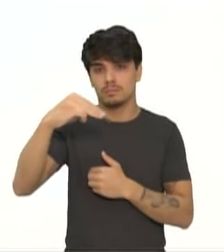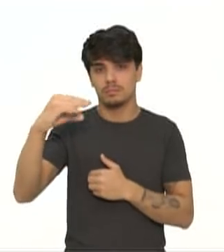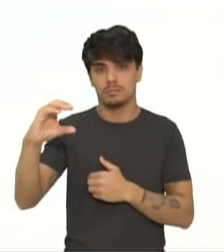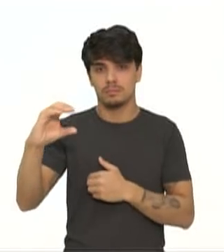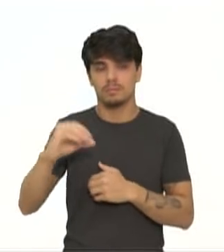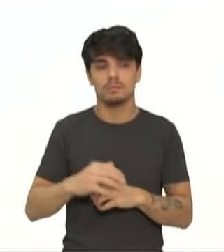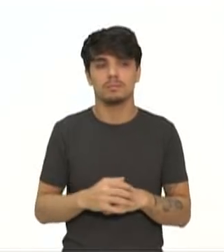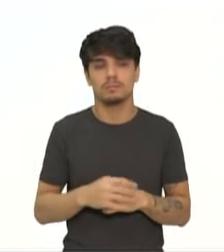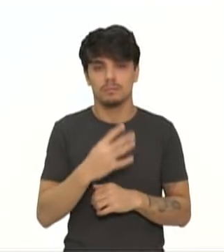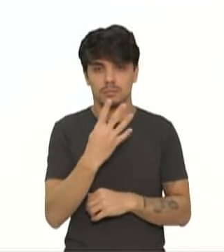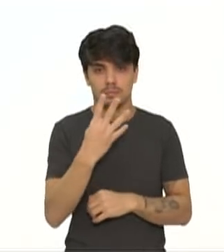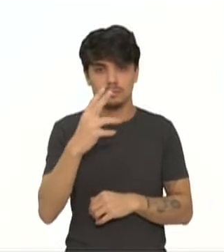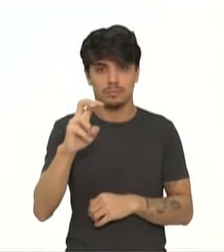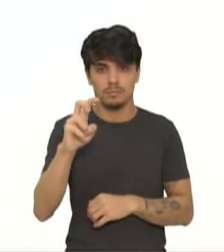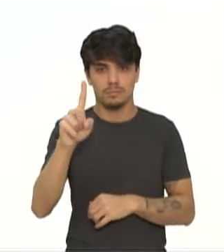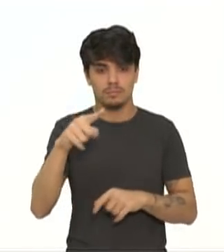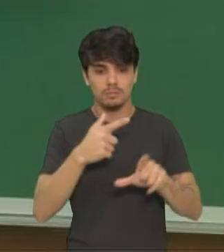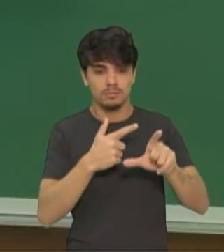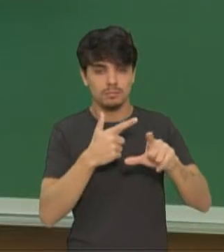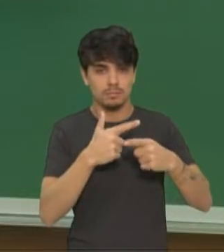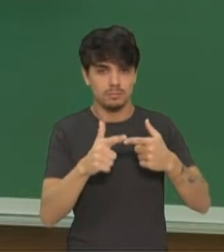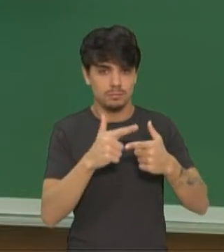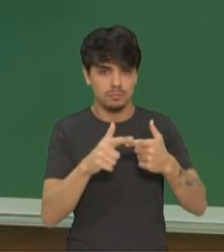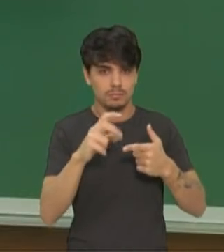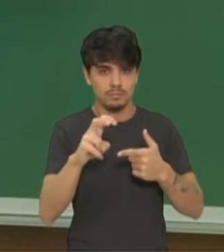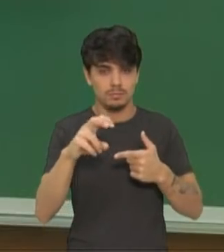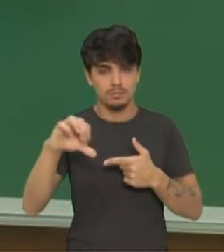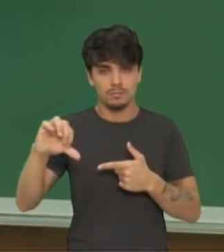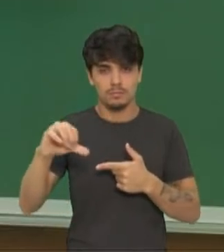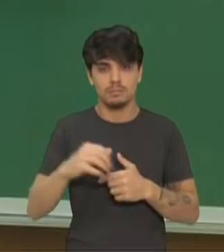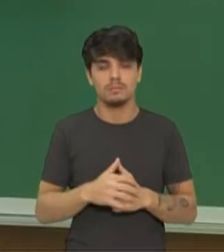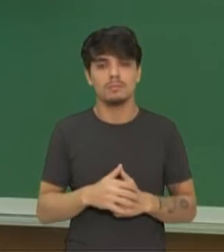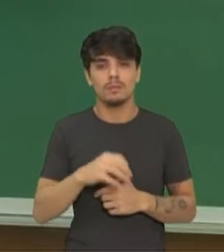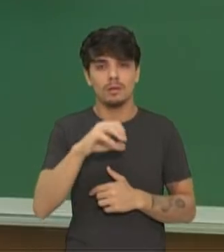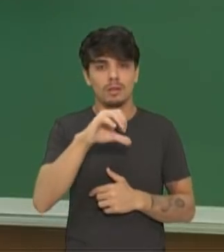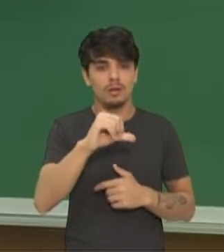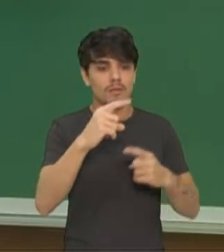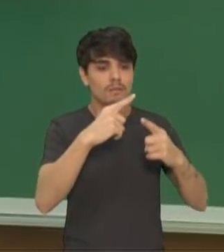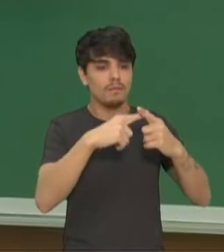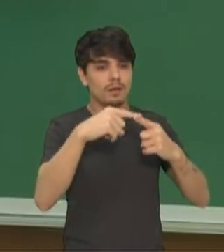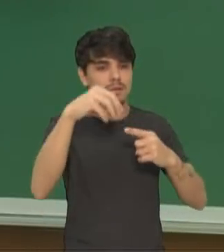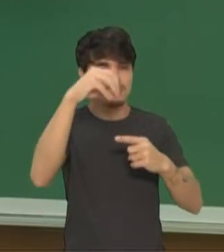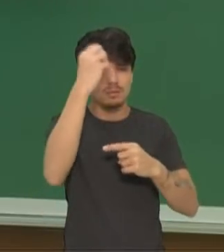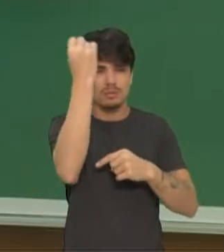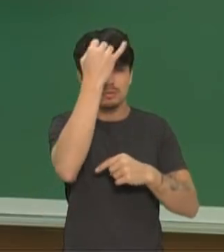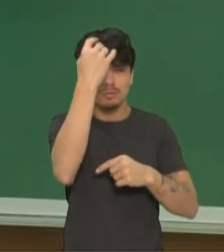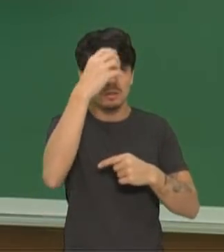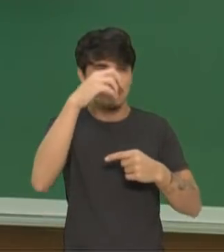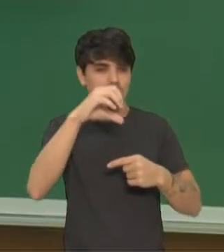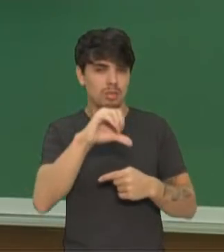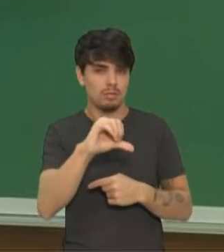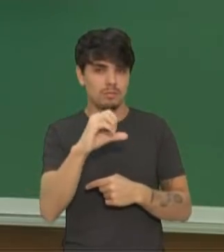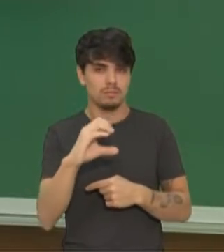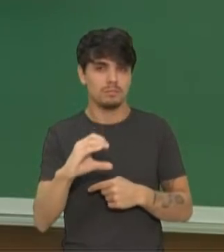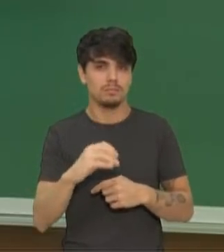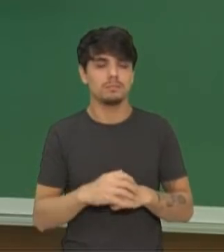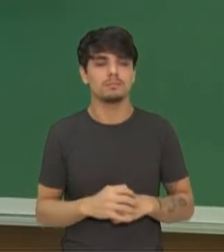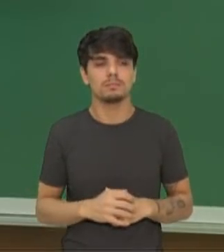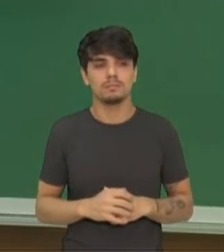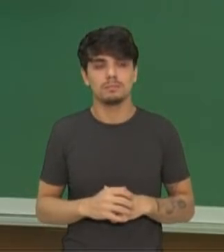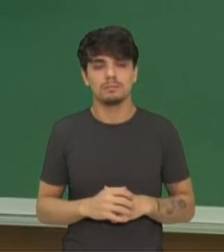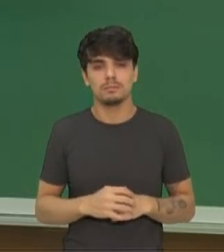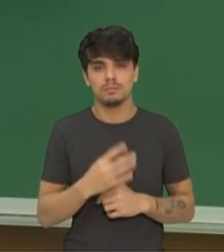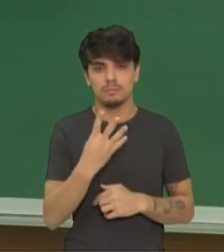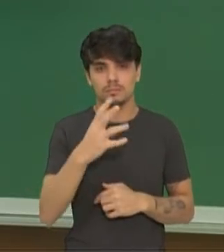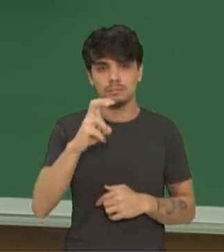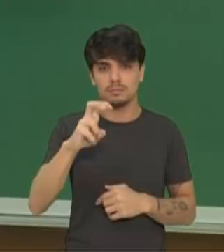O 45 foi dividido por 5, dá 9. 9 vezes o número lá em cima, 9C. O 45 dividido por 9